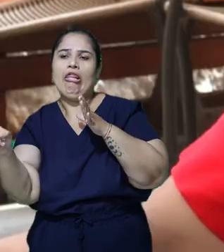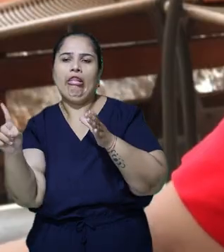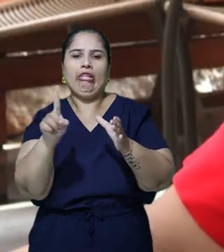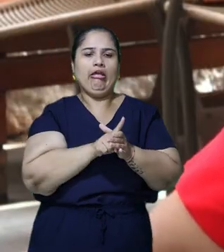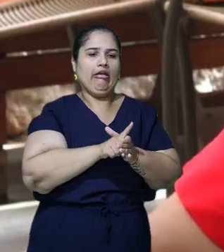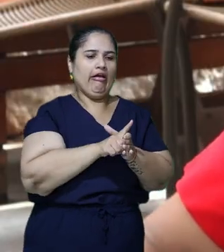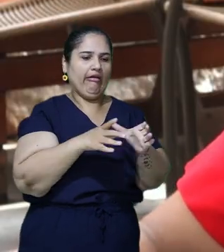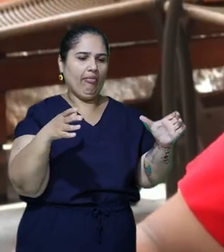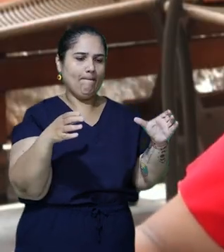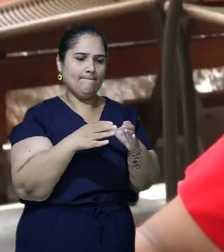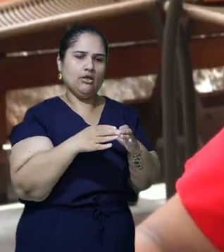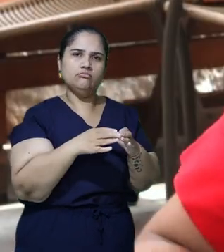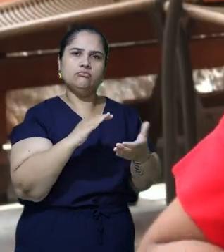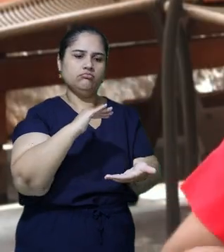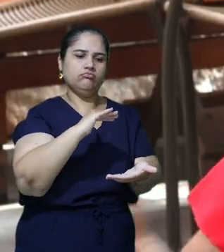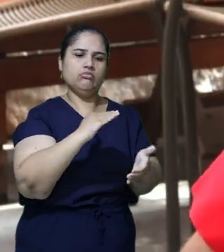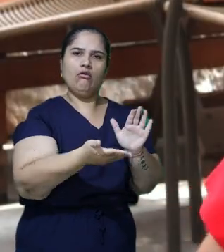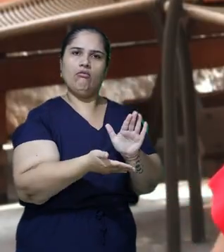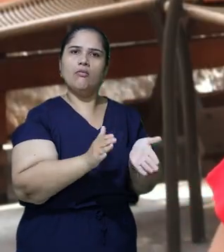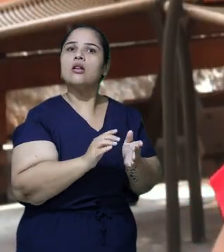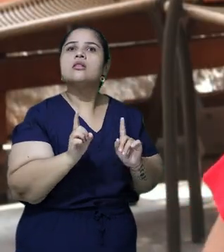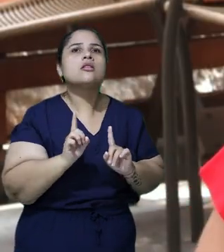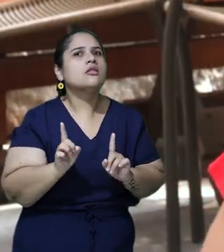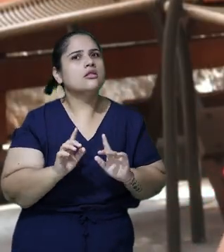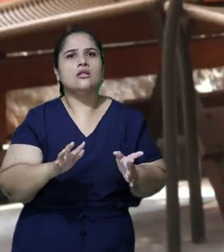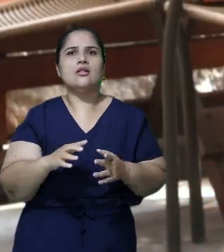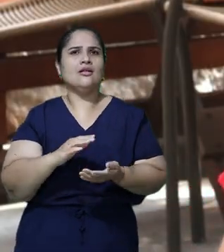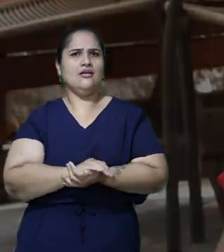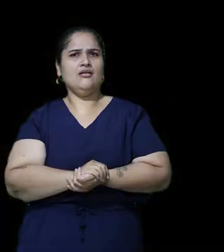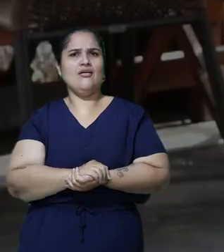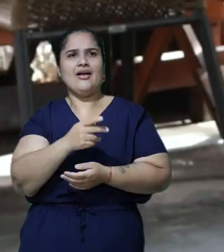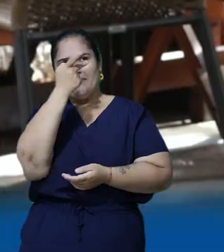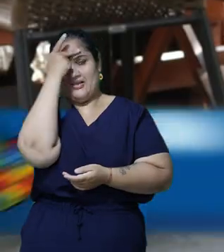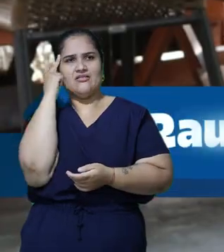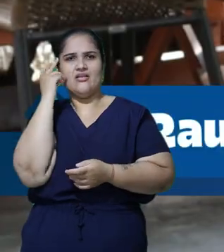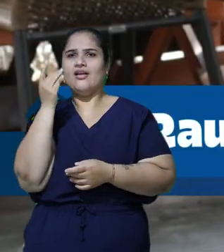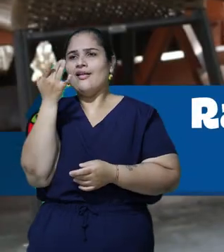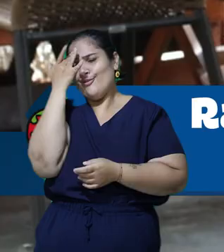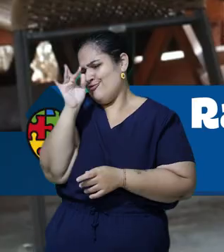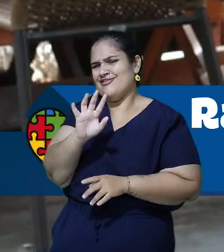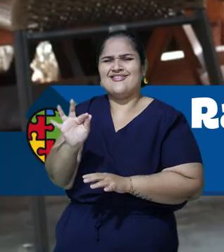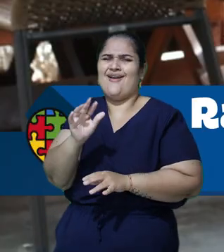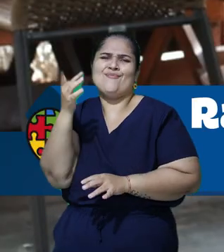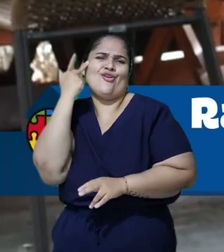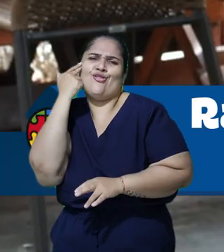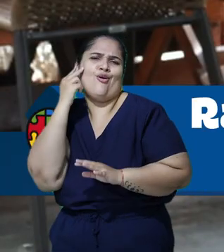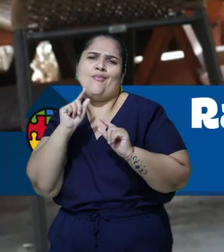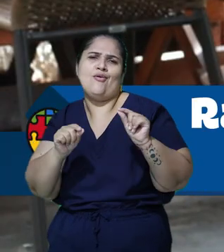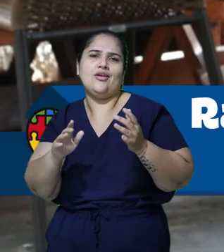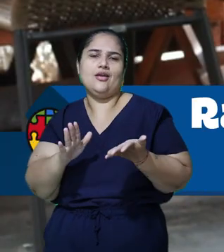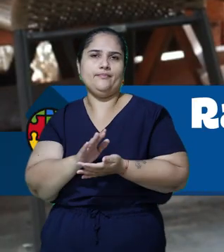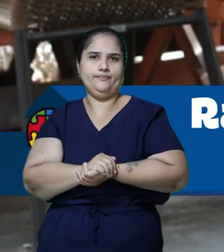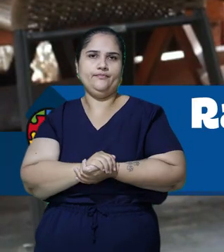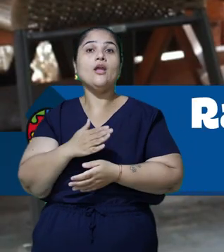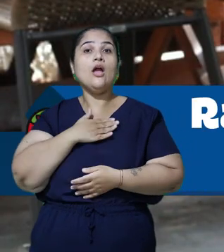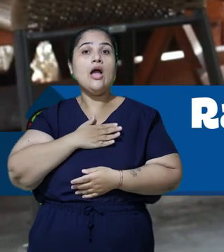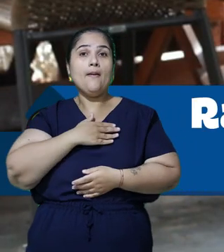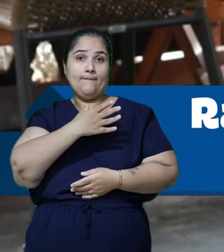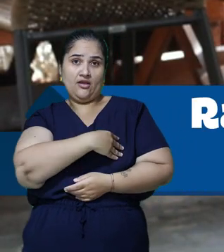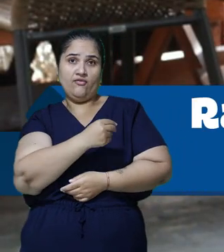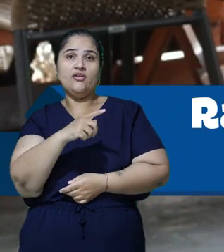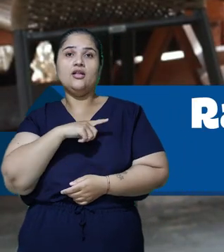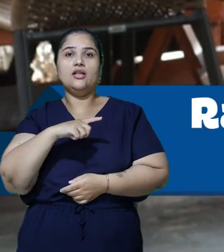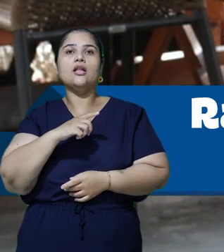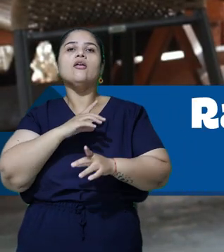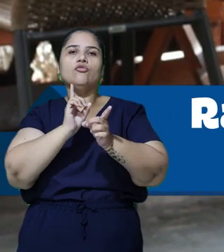pessoa tipicamente normal. Aliás, a gente nem sabe o que é normal, né? A minha filha teve o diagnóstico primeiro e depois eu tive